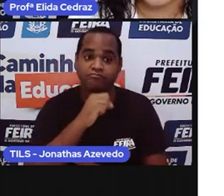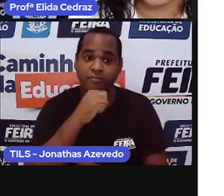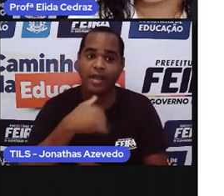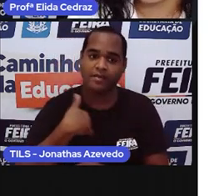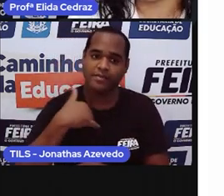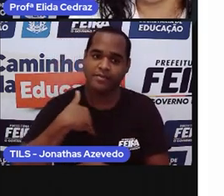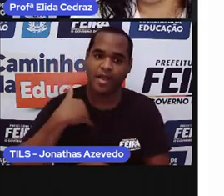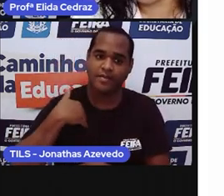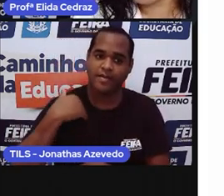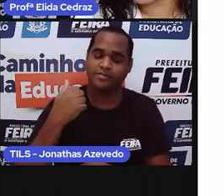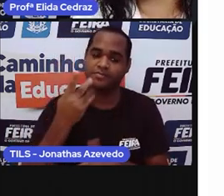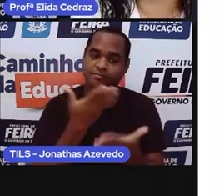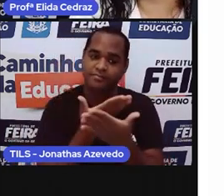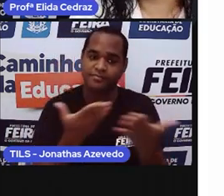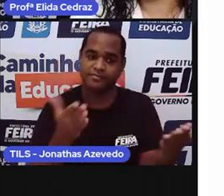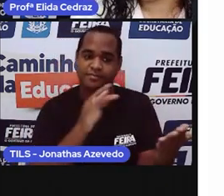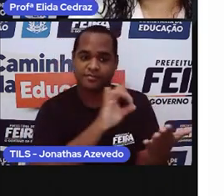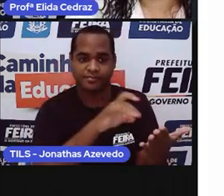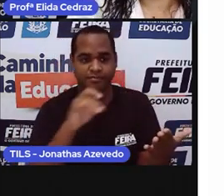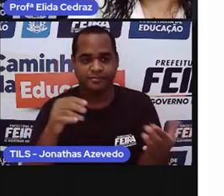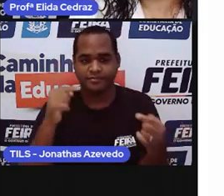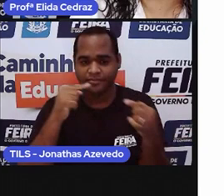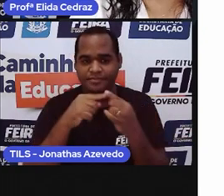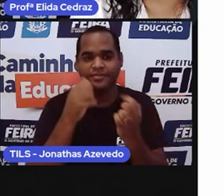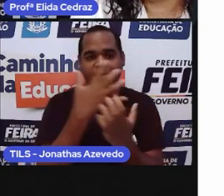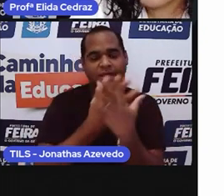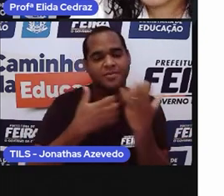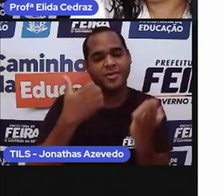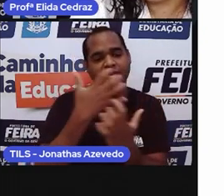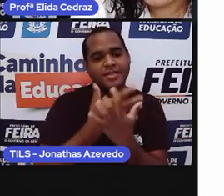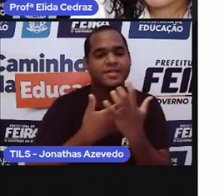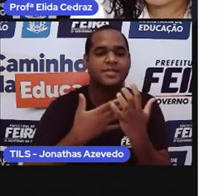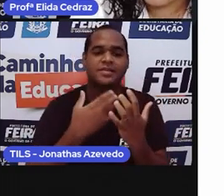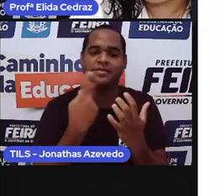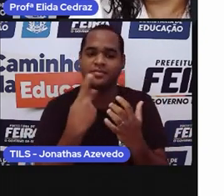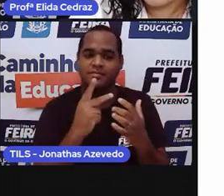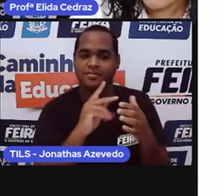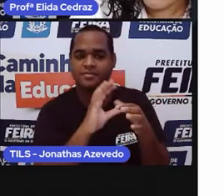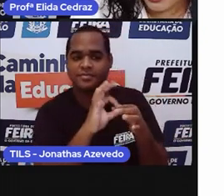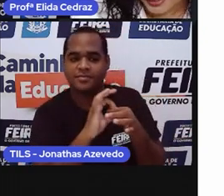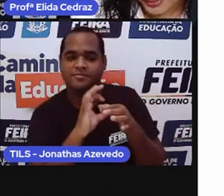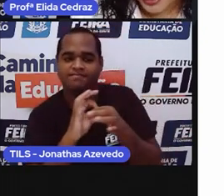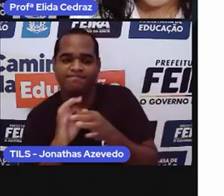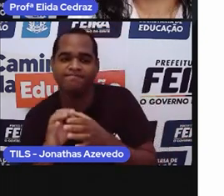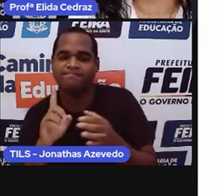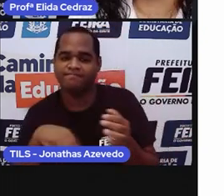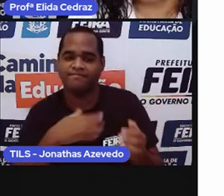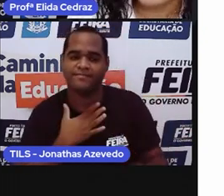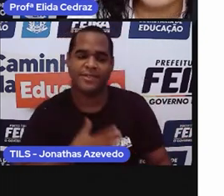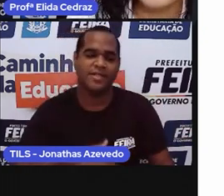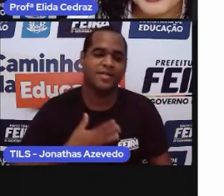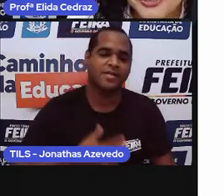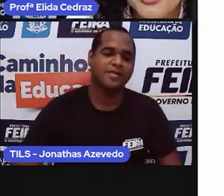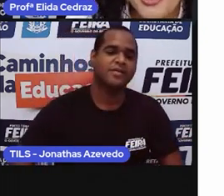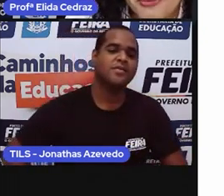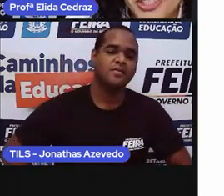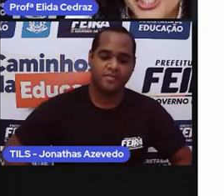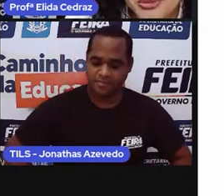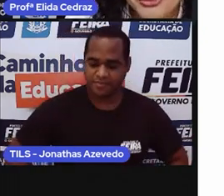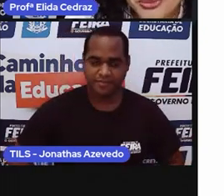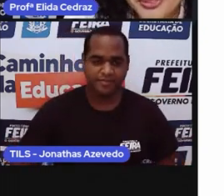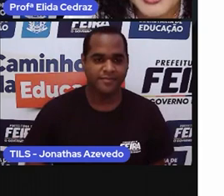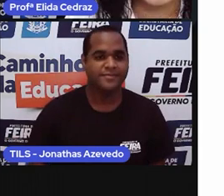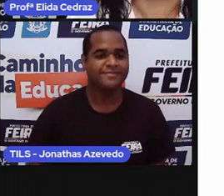de vocês, a música tem um ritmo mais devagarzinho, certo? Vamos